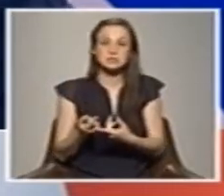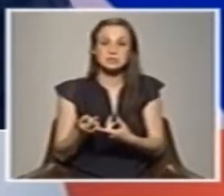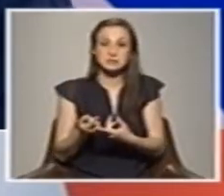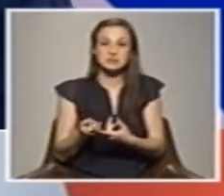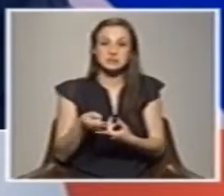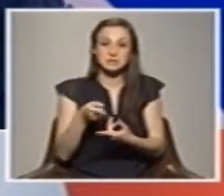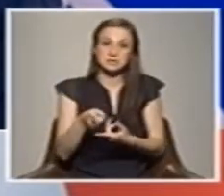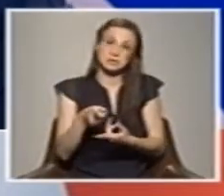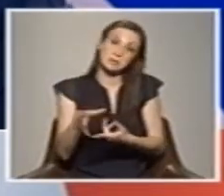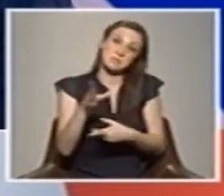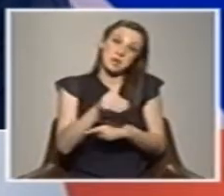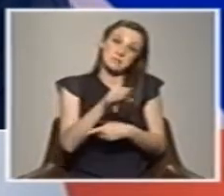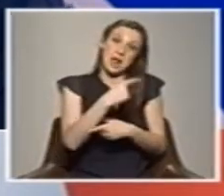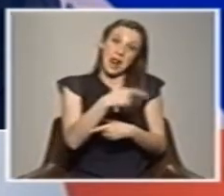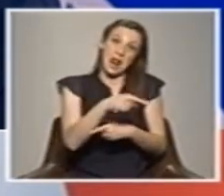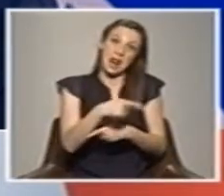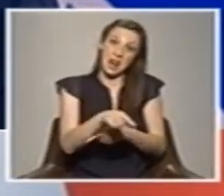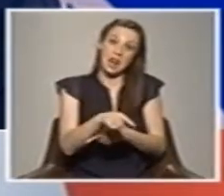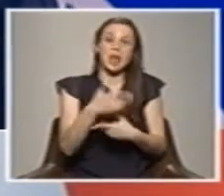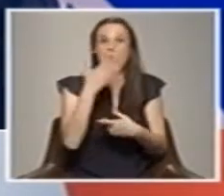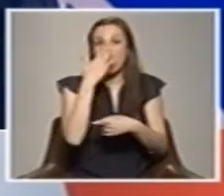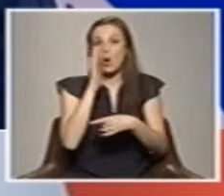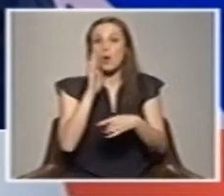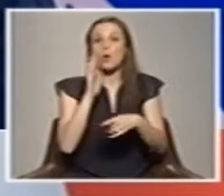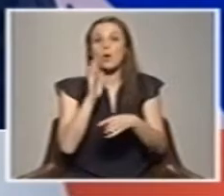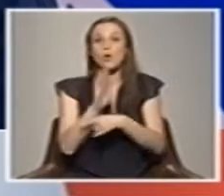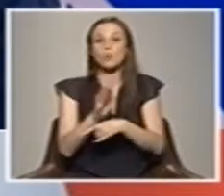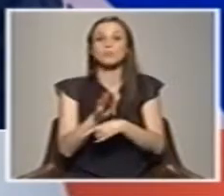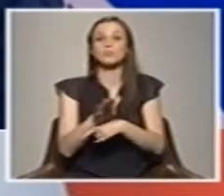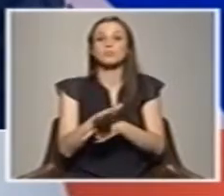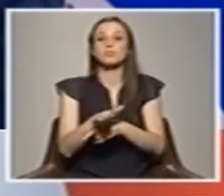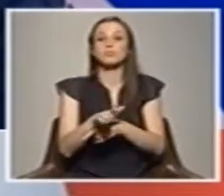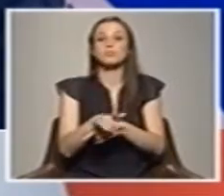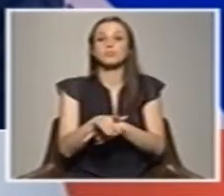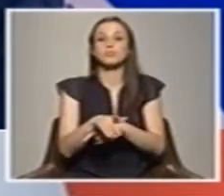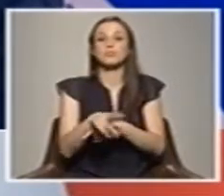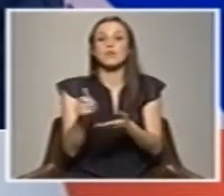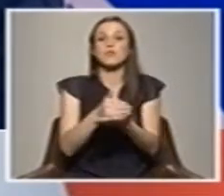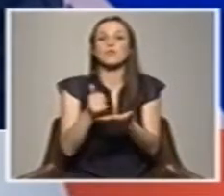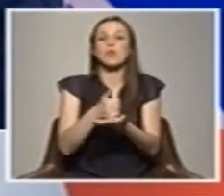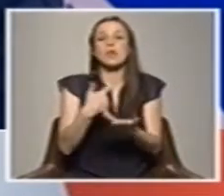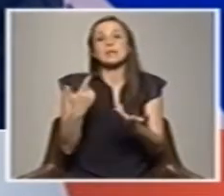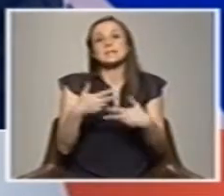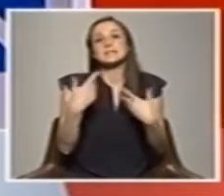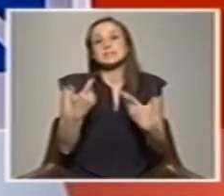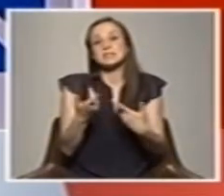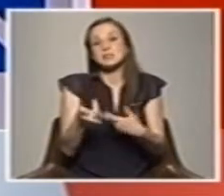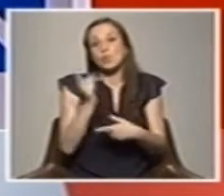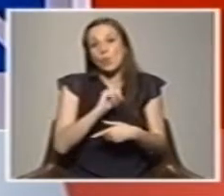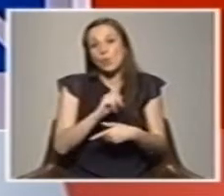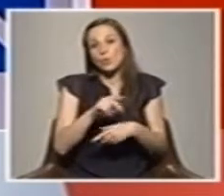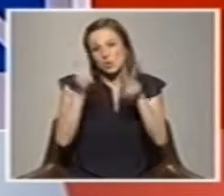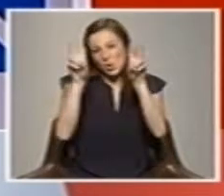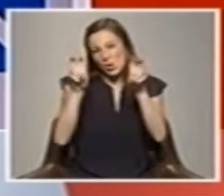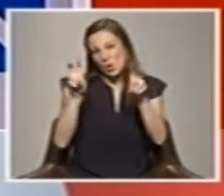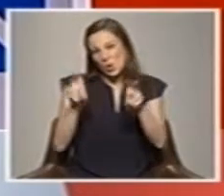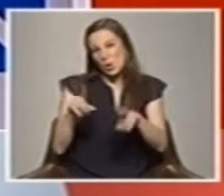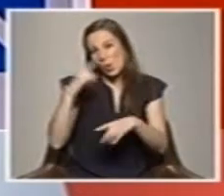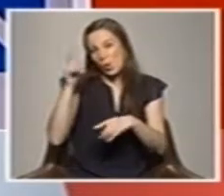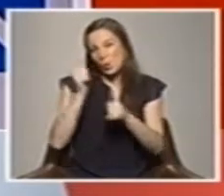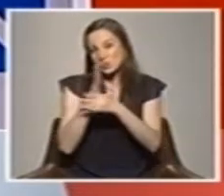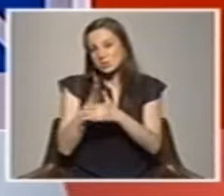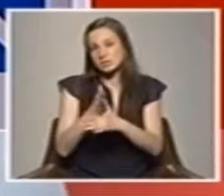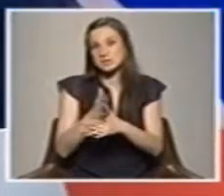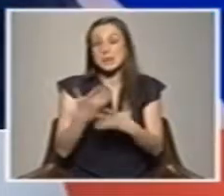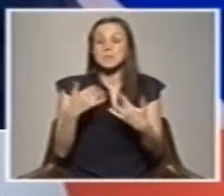mais deficitários. Depois há setores como a hortofruticultura, onde não somos tão deficitários. Onde não somos, são outras questões que entram, não é? Mas,